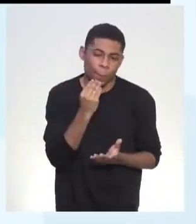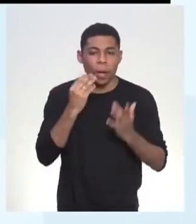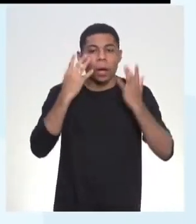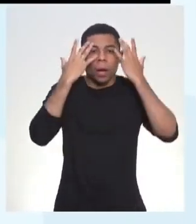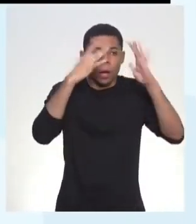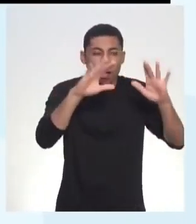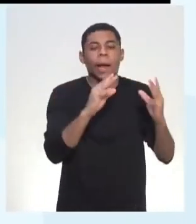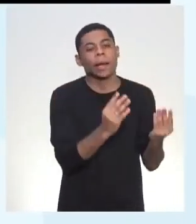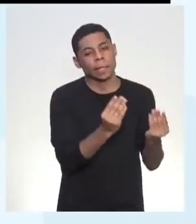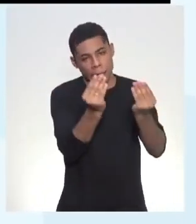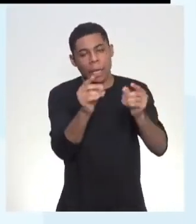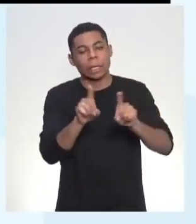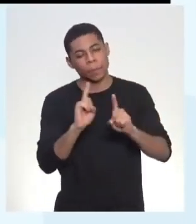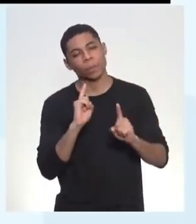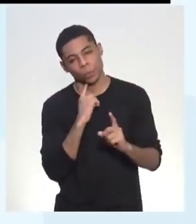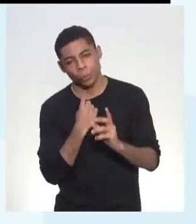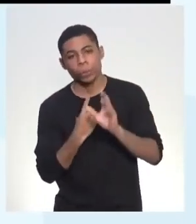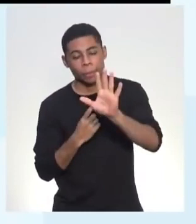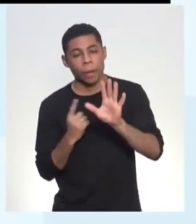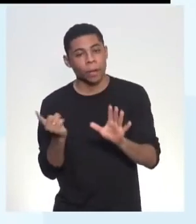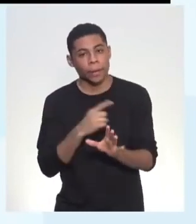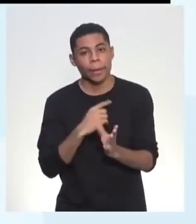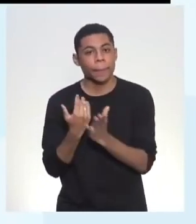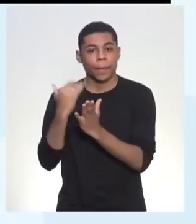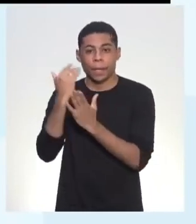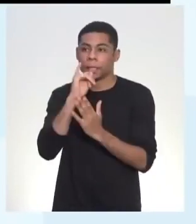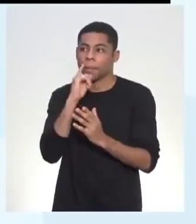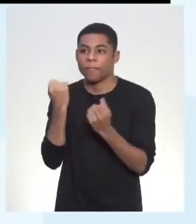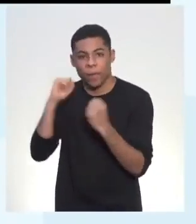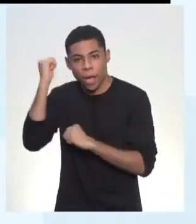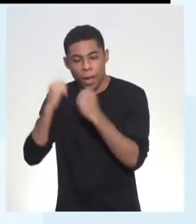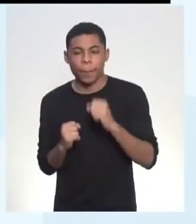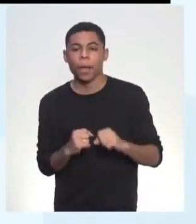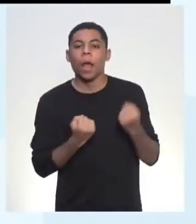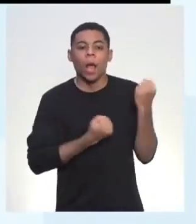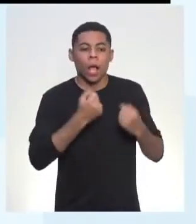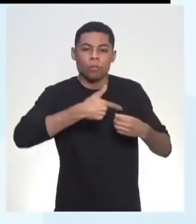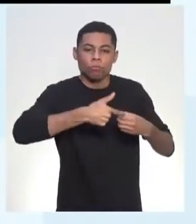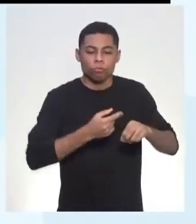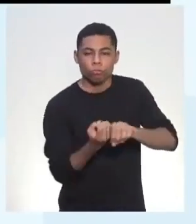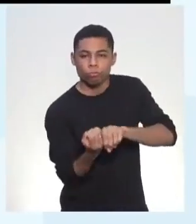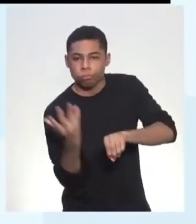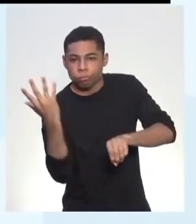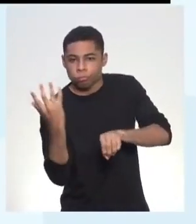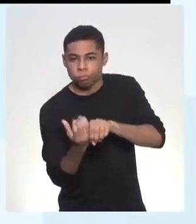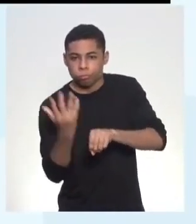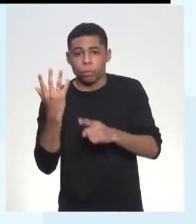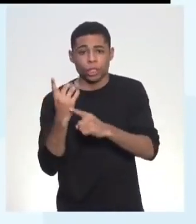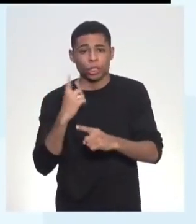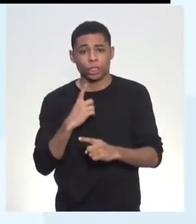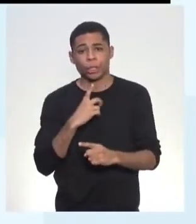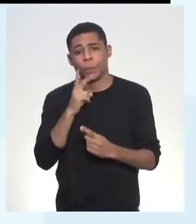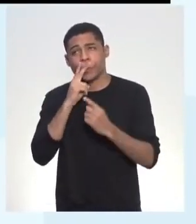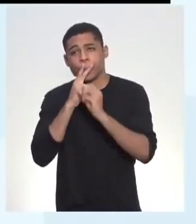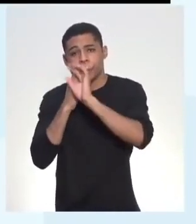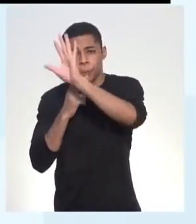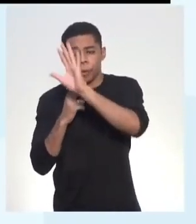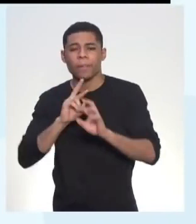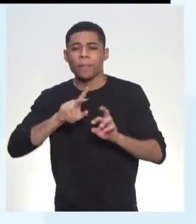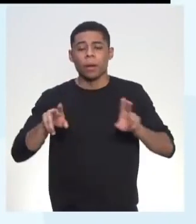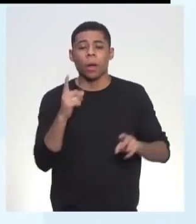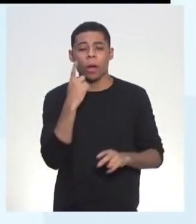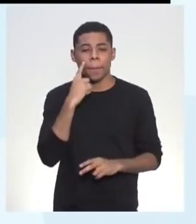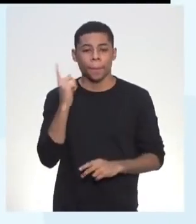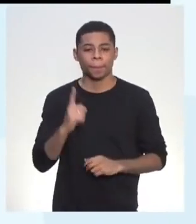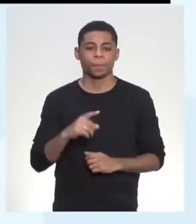libera esses gases, mas a gente intensificou com fábrica, carro. Então, a nossa intensificação causa os poluentes do ar. Quais são